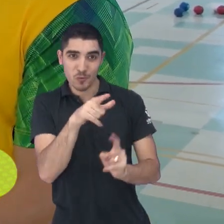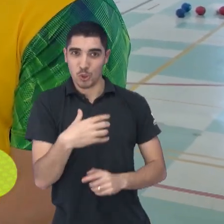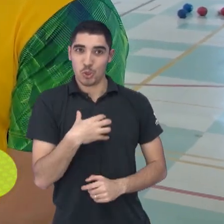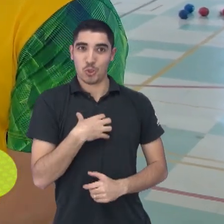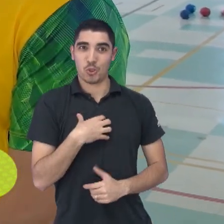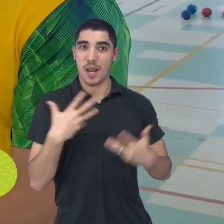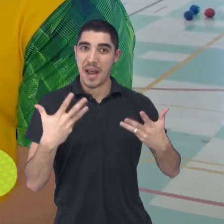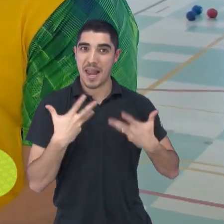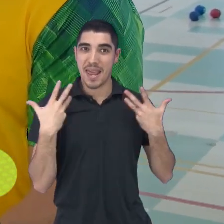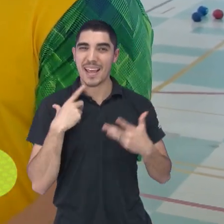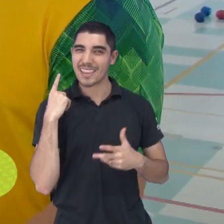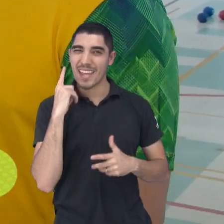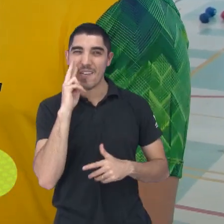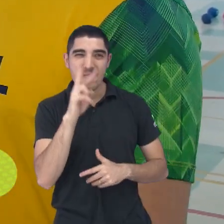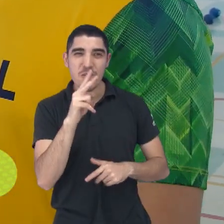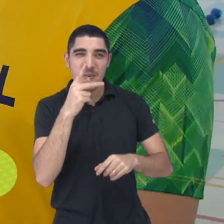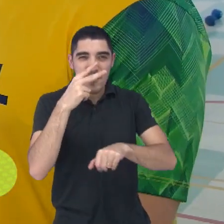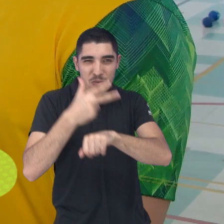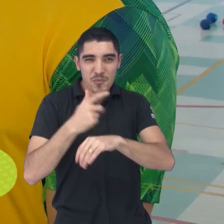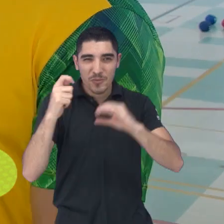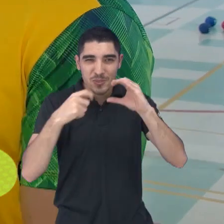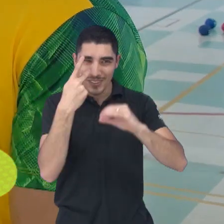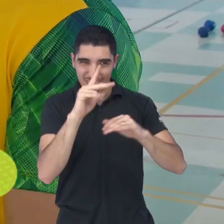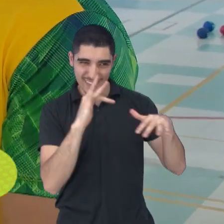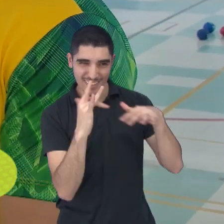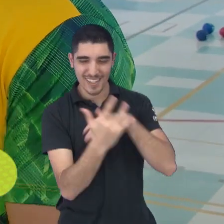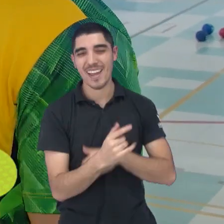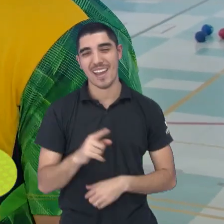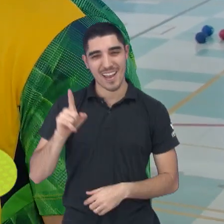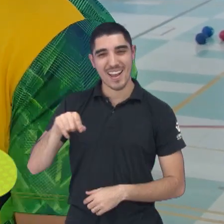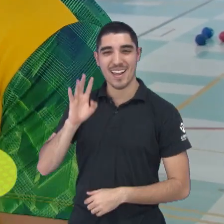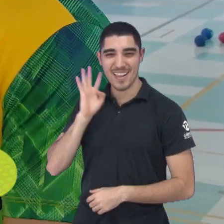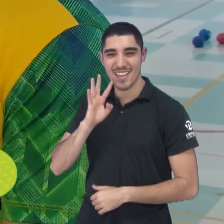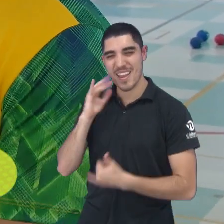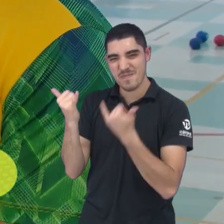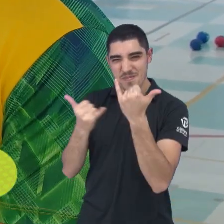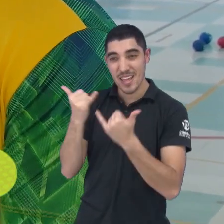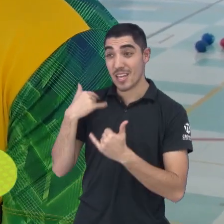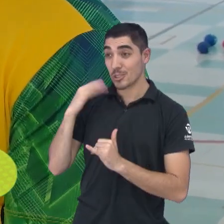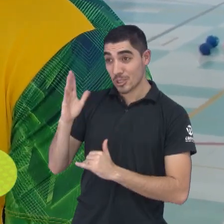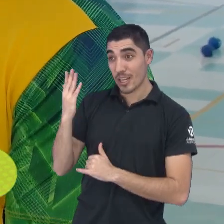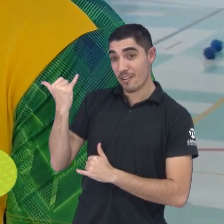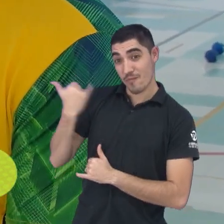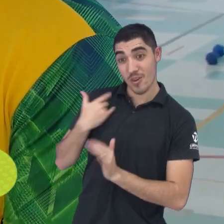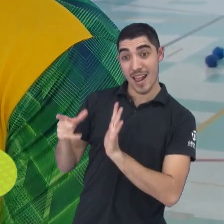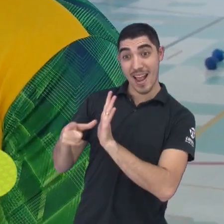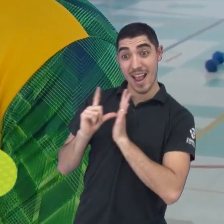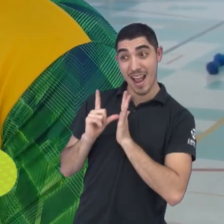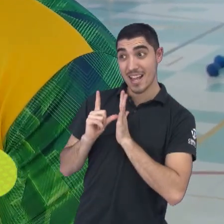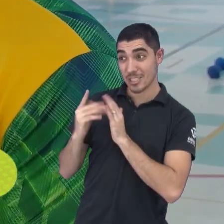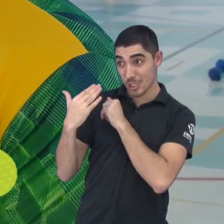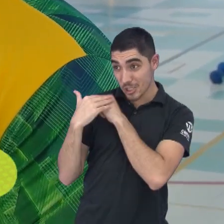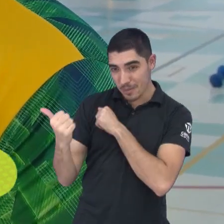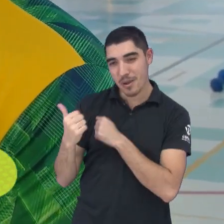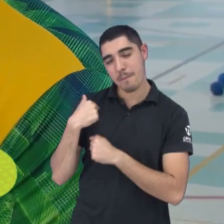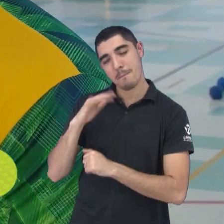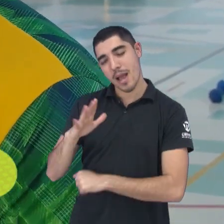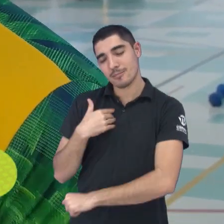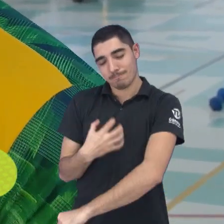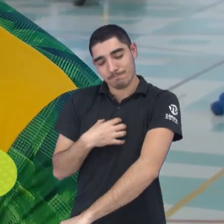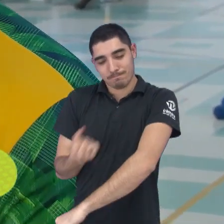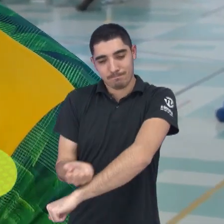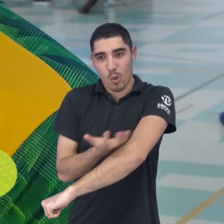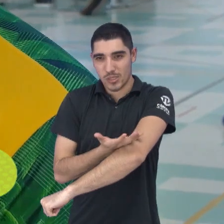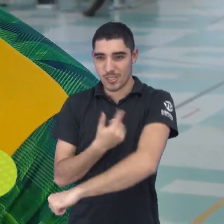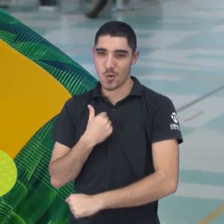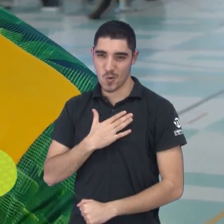vídeo seu na rede social. Foi uma brincadeira ali que a gente fez, né? A gente já estava sabendo da convocação, mas é sempre emocionante, né? E